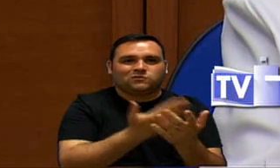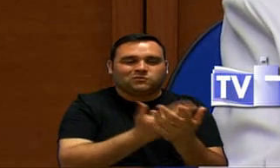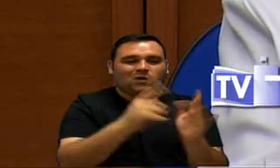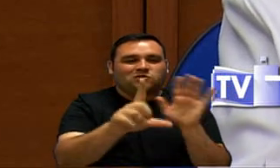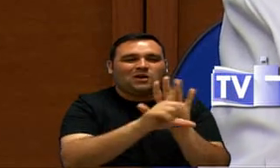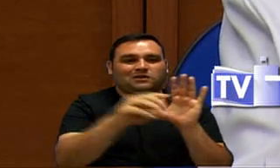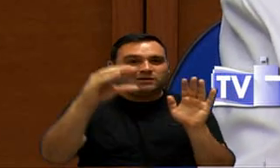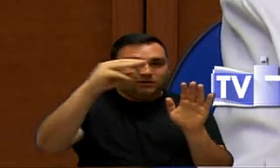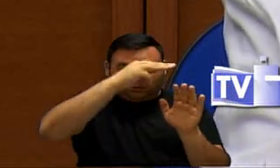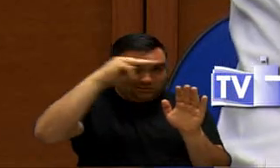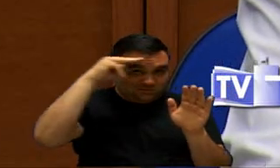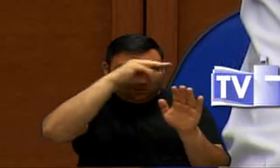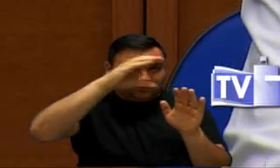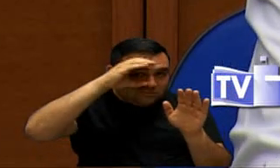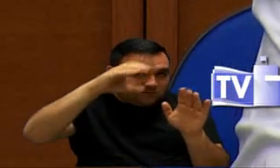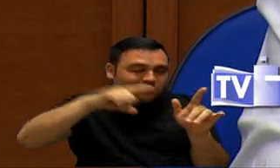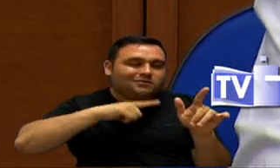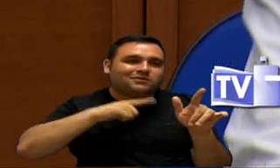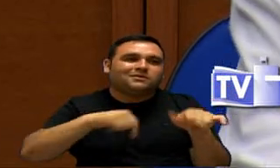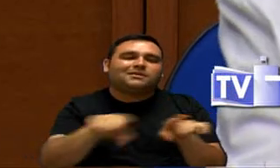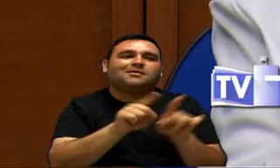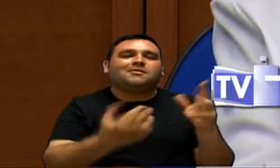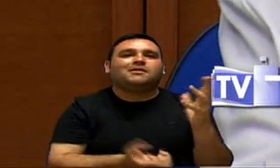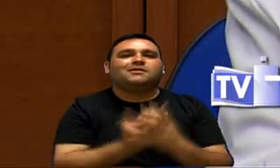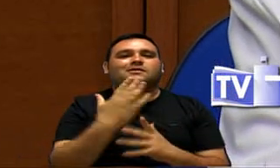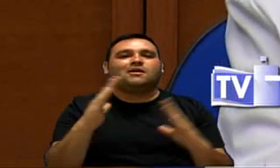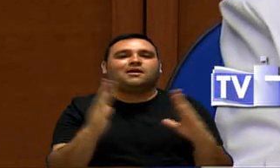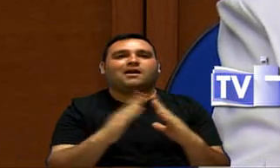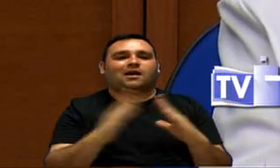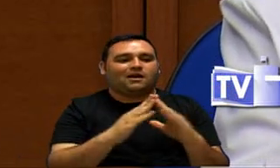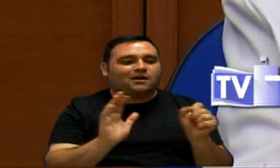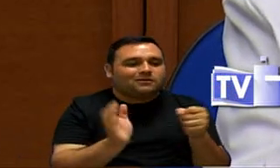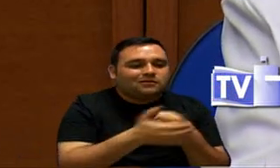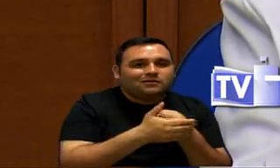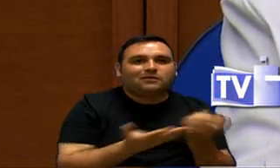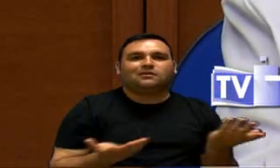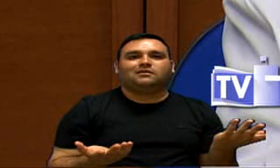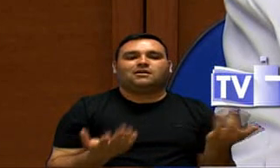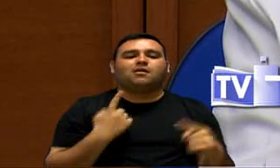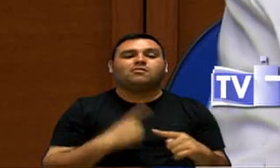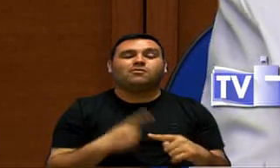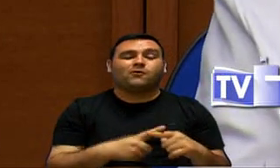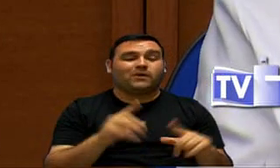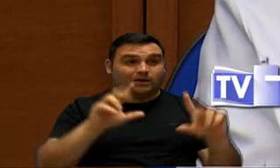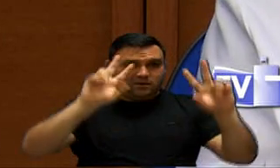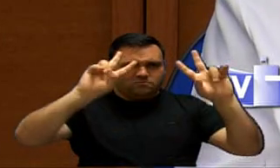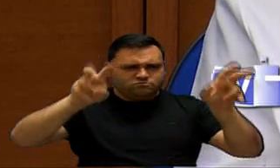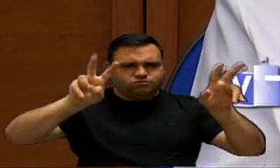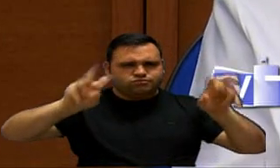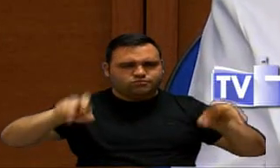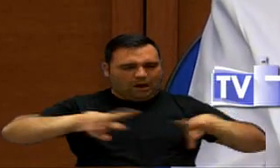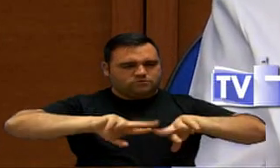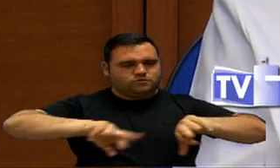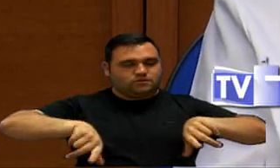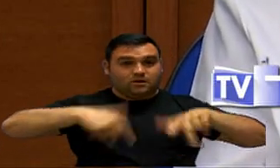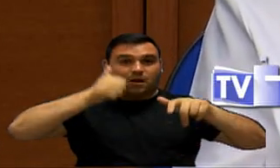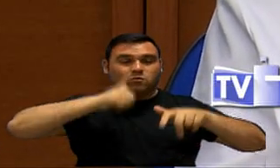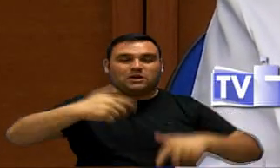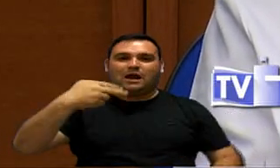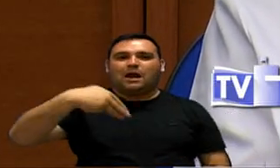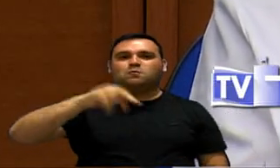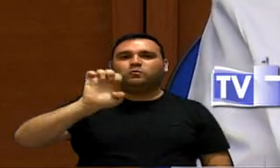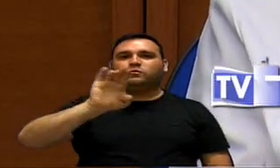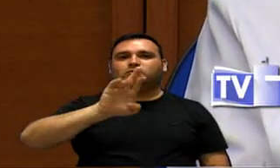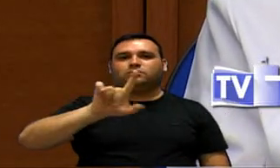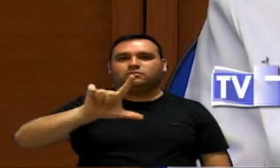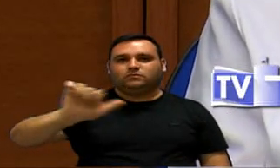Penha. Nós participamos aqui da formação da Casa Abrigo, porque esses temas todos, inclusive, que a Manuela coloca